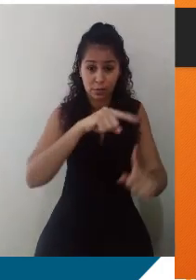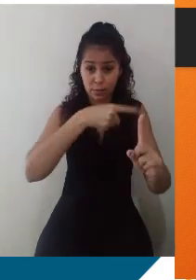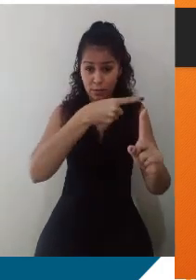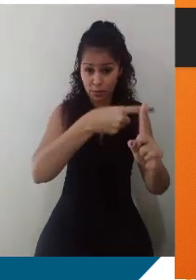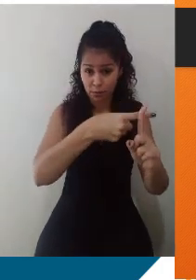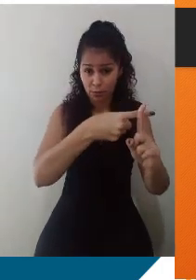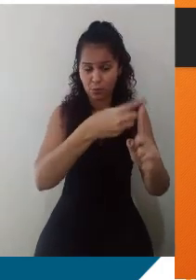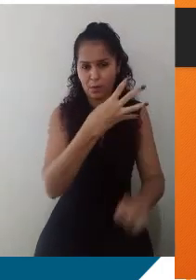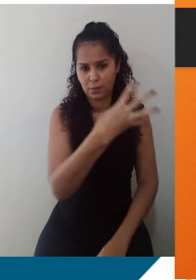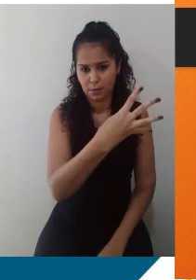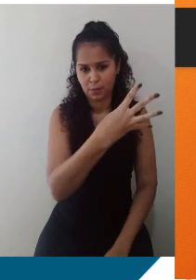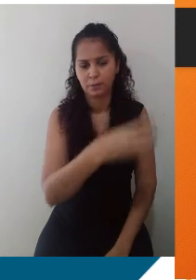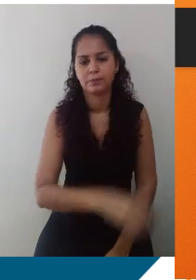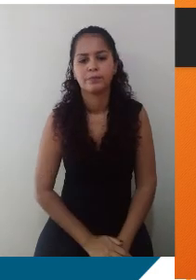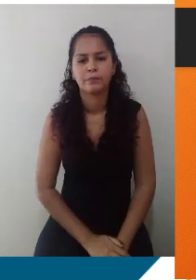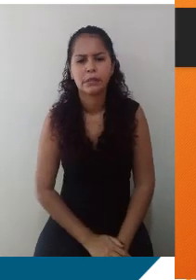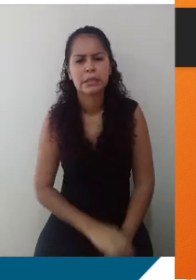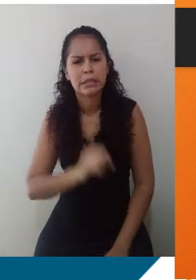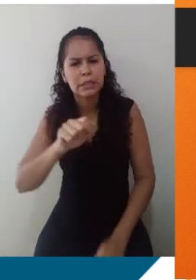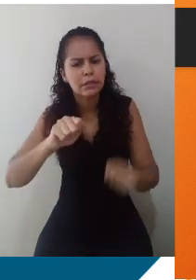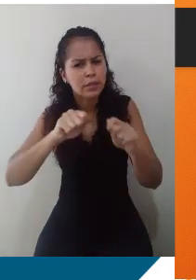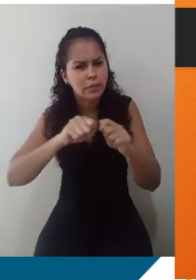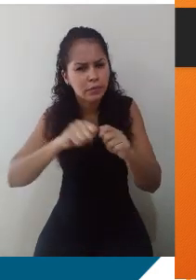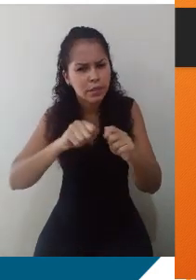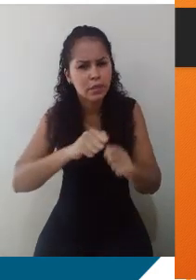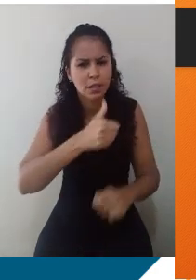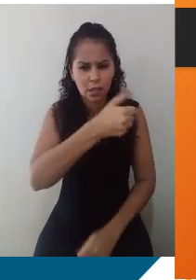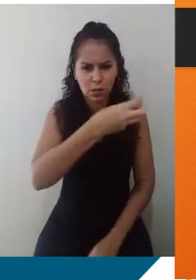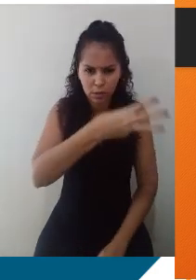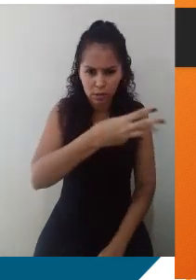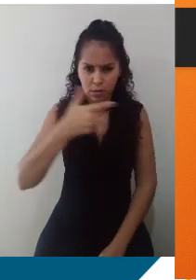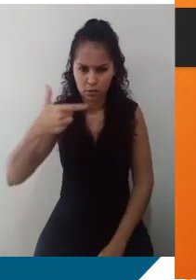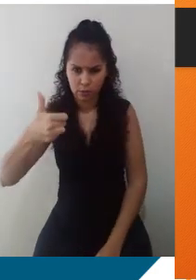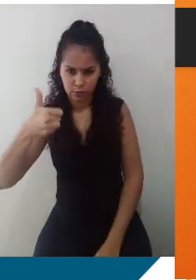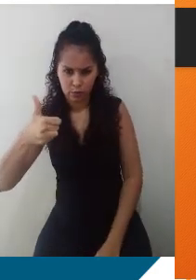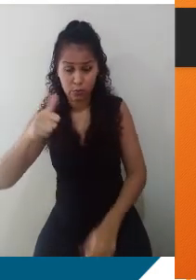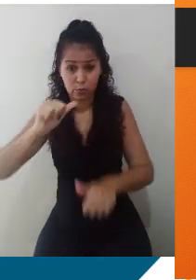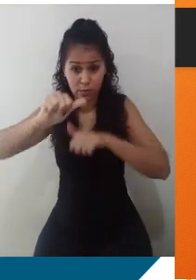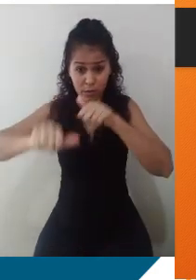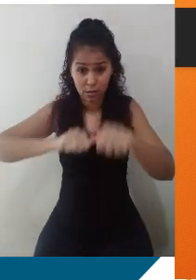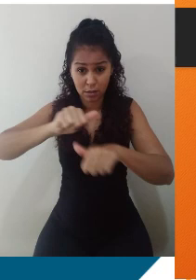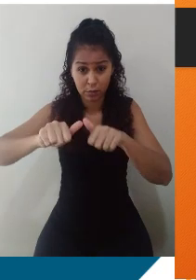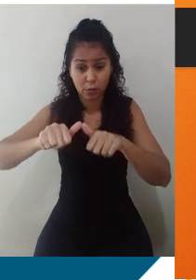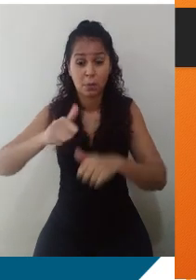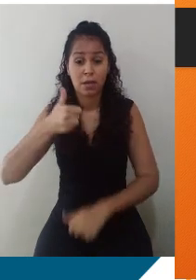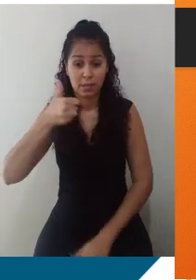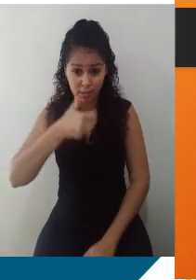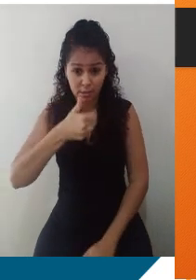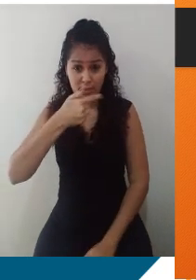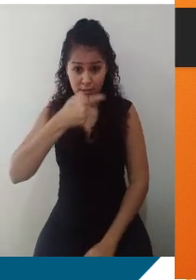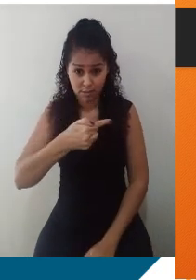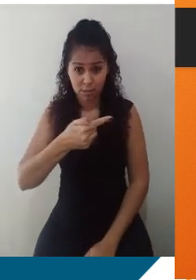13 vai aumentar 4 unidades. Se você fizer isso, tanto o 13 quanto o 21 vão se transformar em